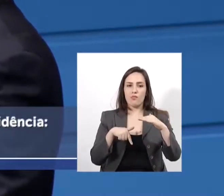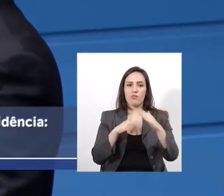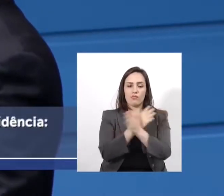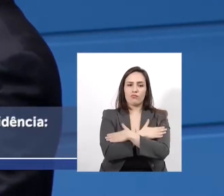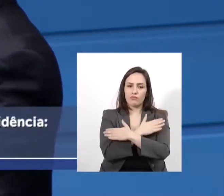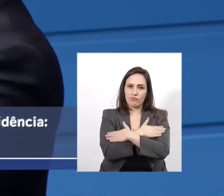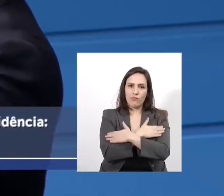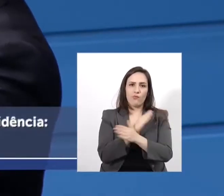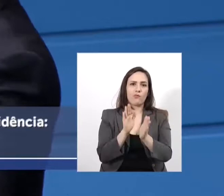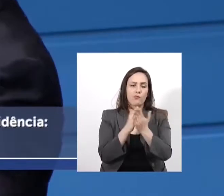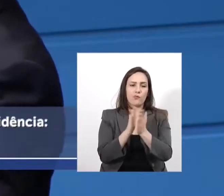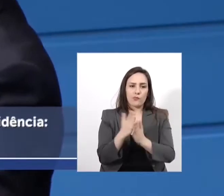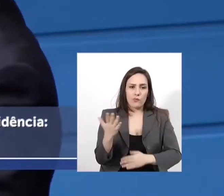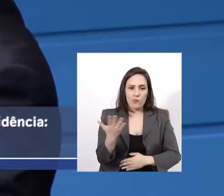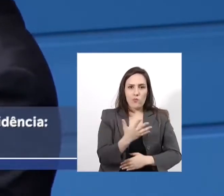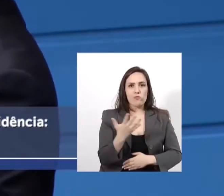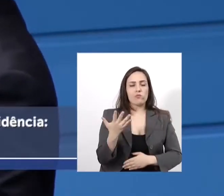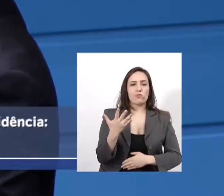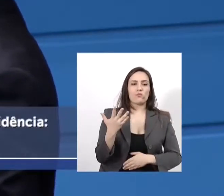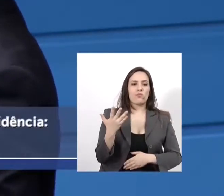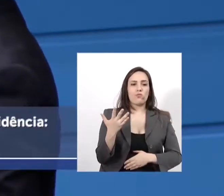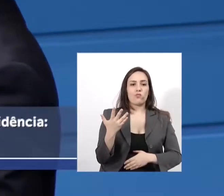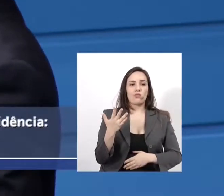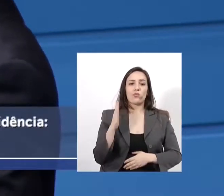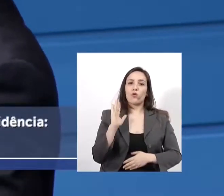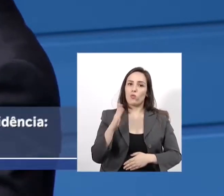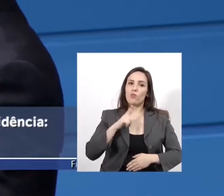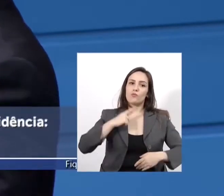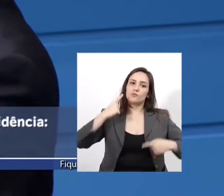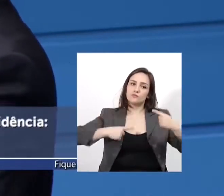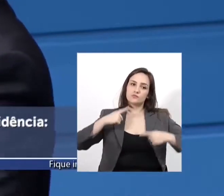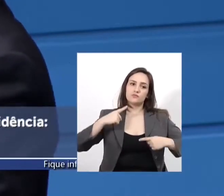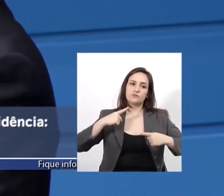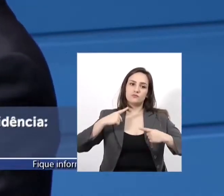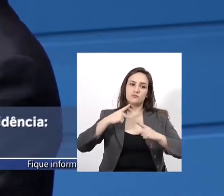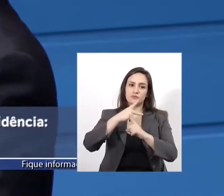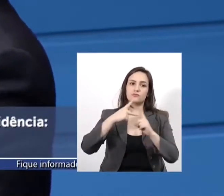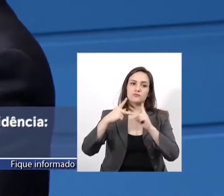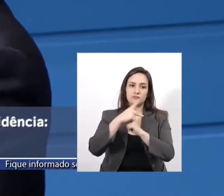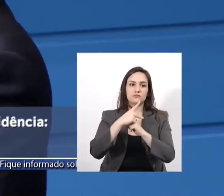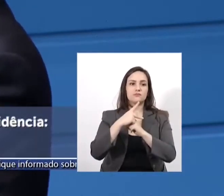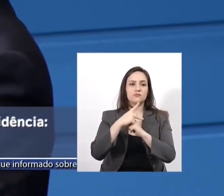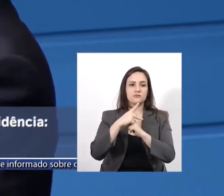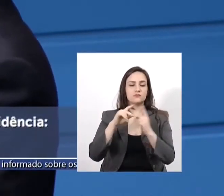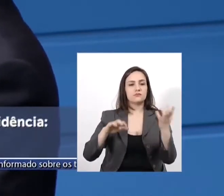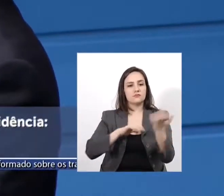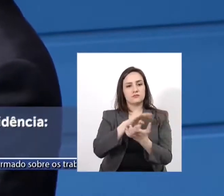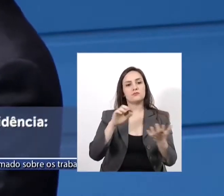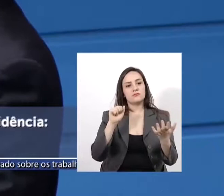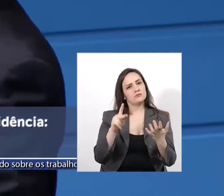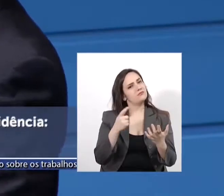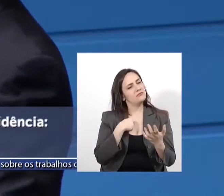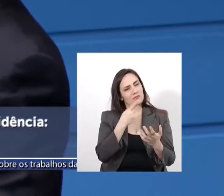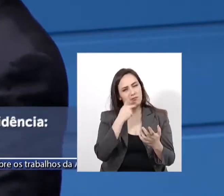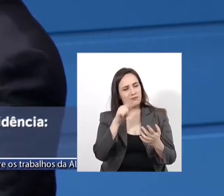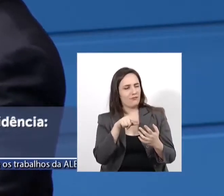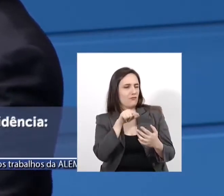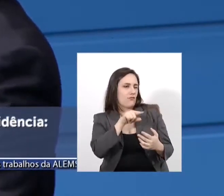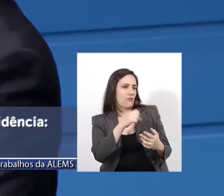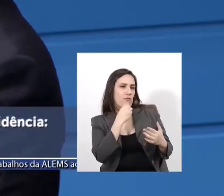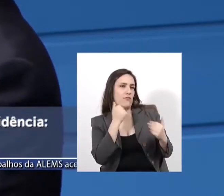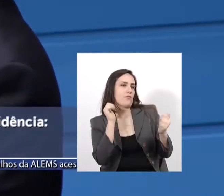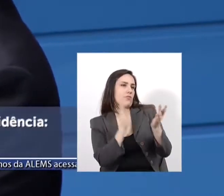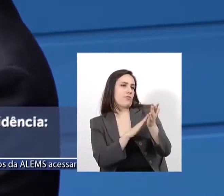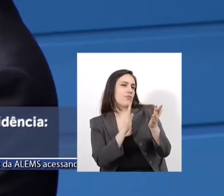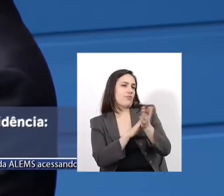governo. Até porque eu não vou dar o crédito para o atual presidente ou o débito